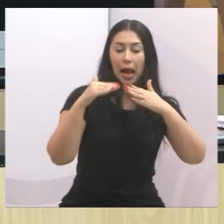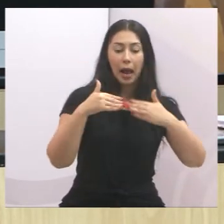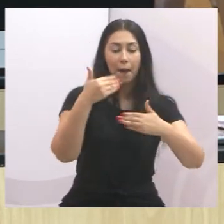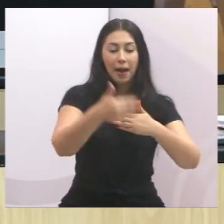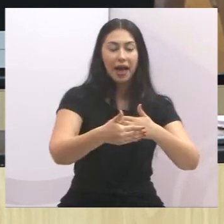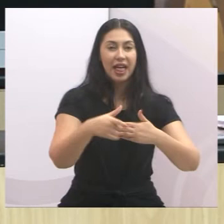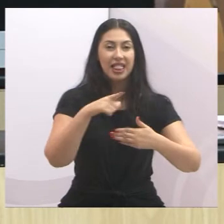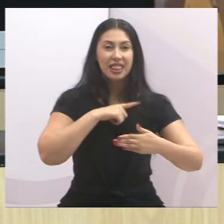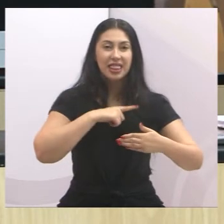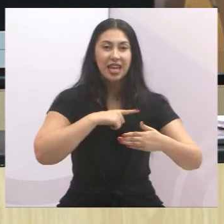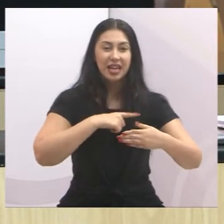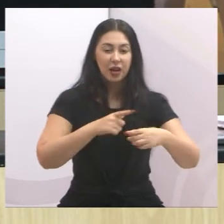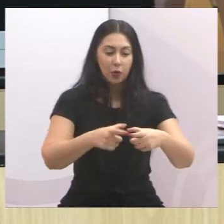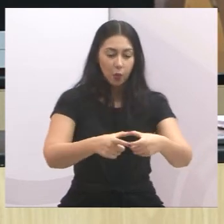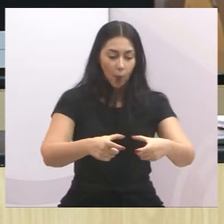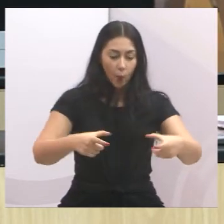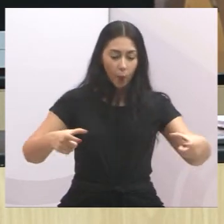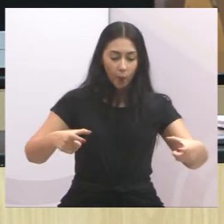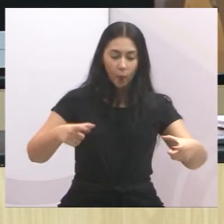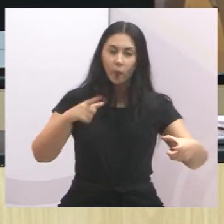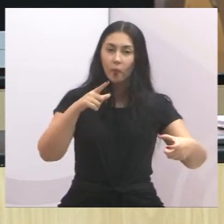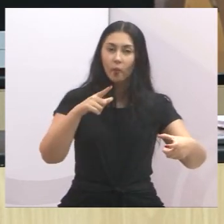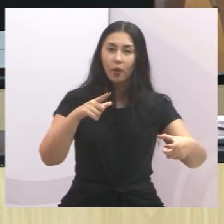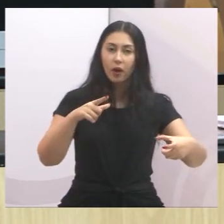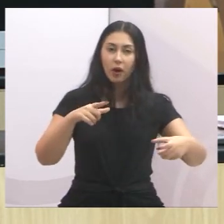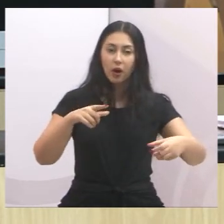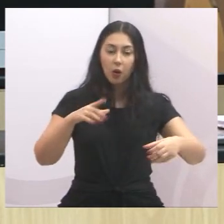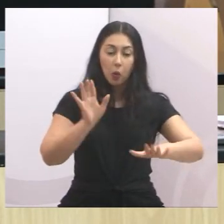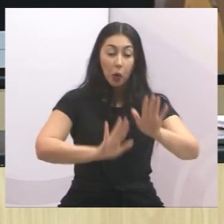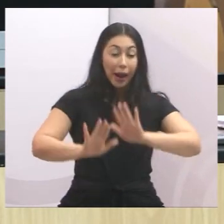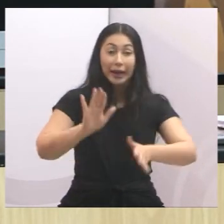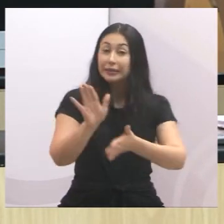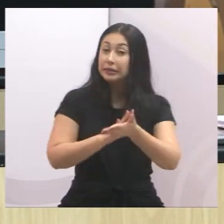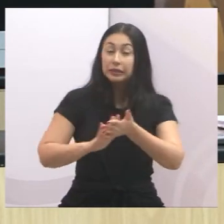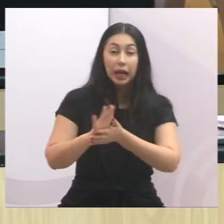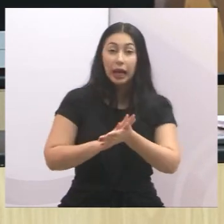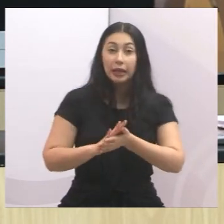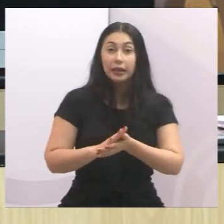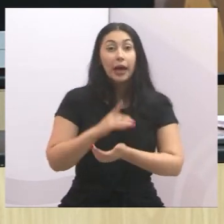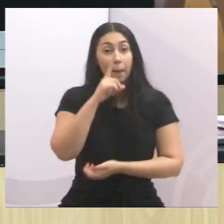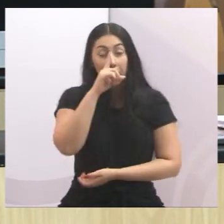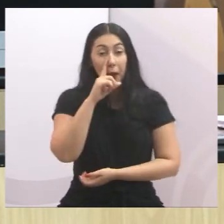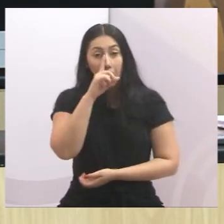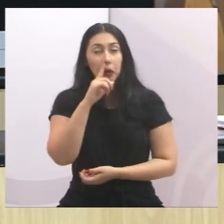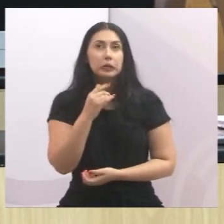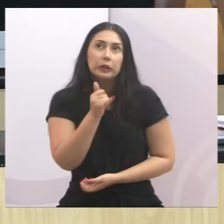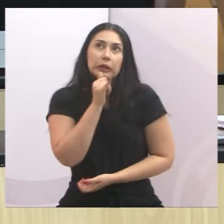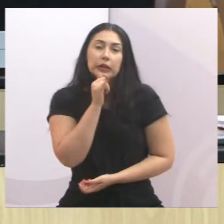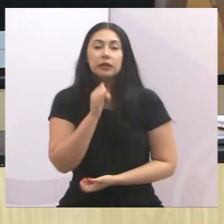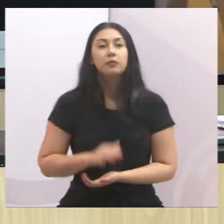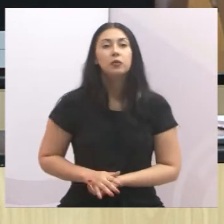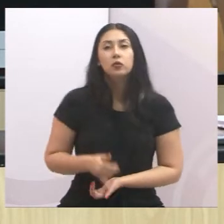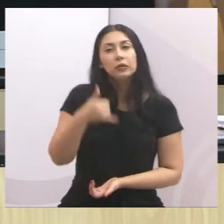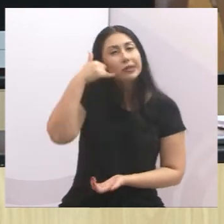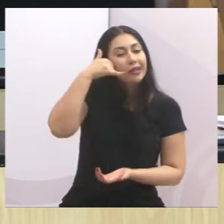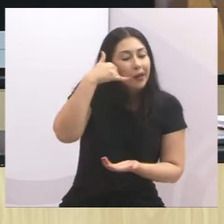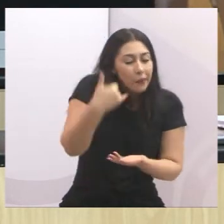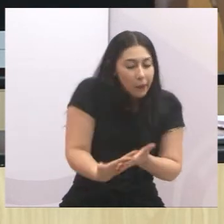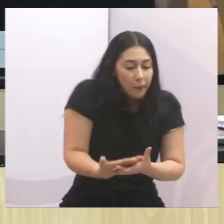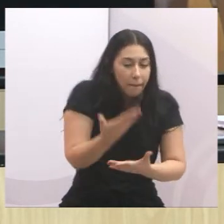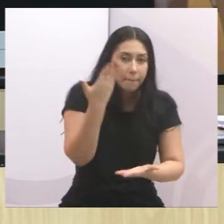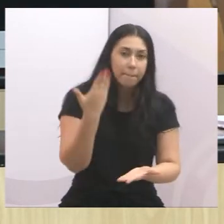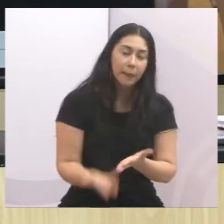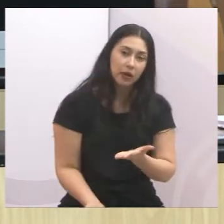uma largura remediada e sem proteção de tela, que pode cair vários objetos de celular e brinquedos de crianças, tão como